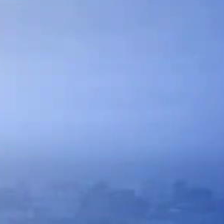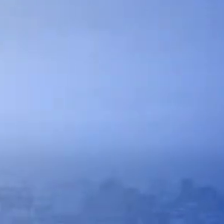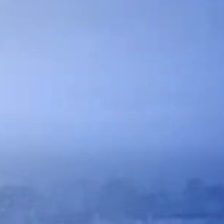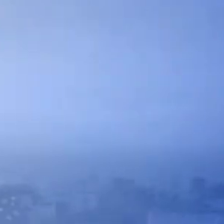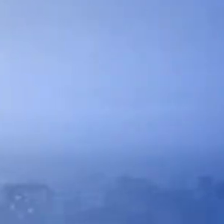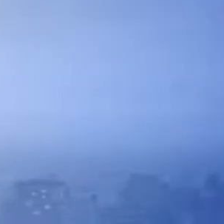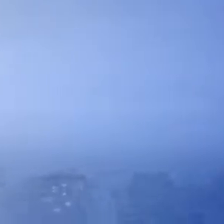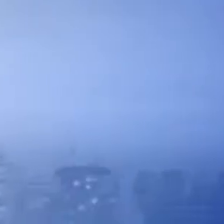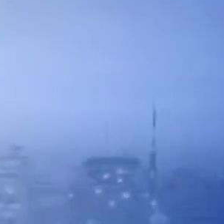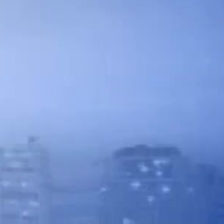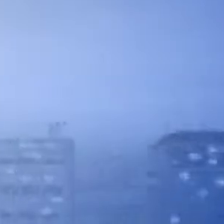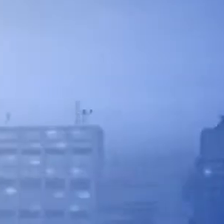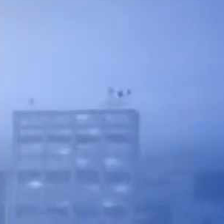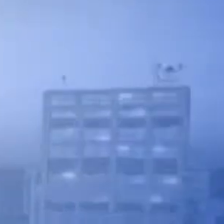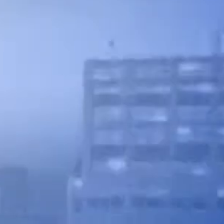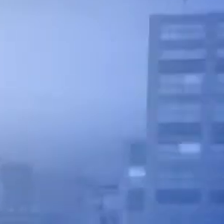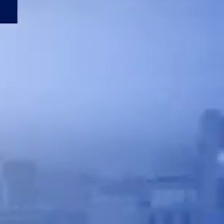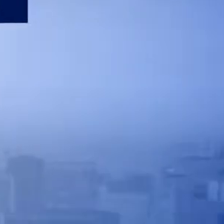re